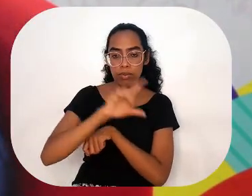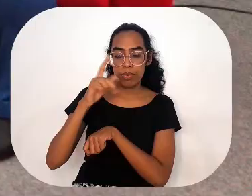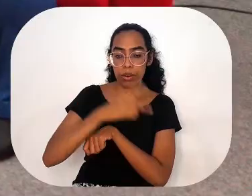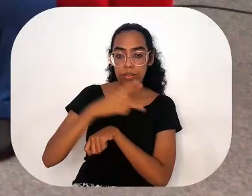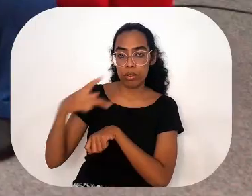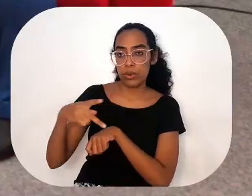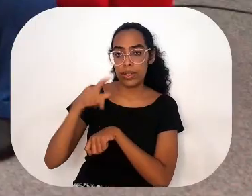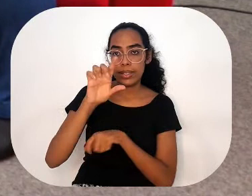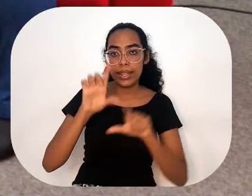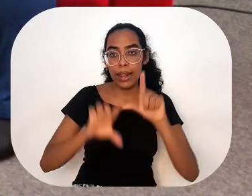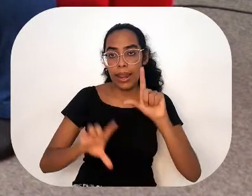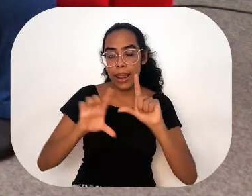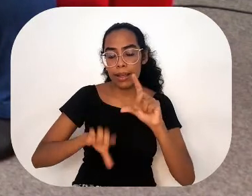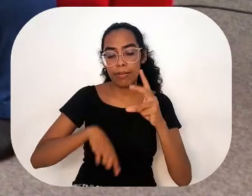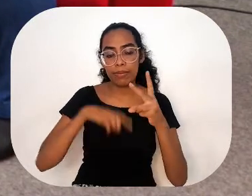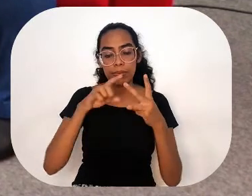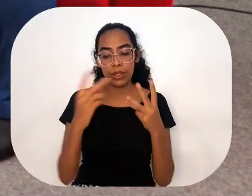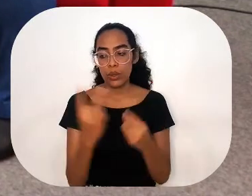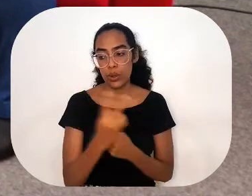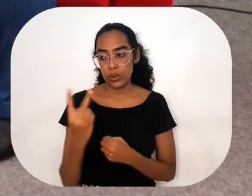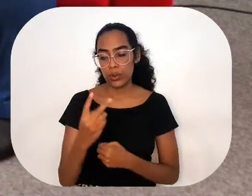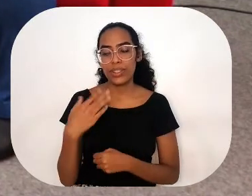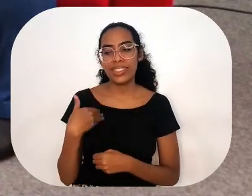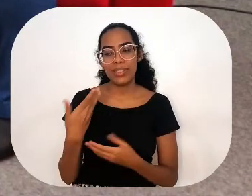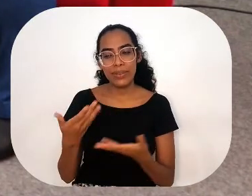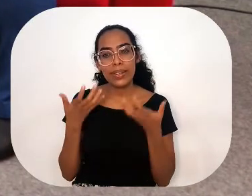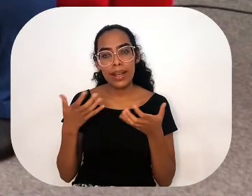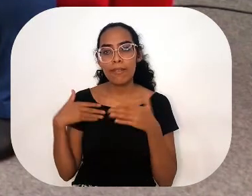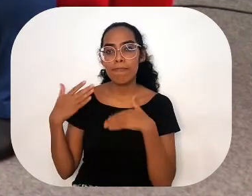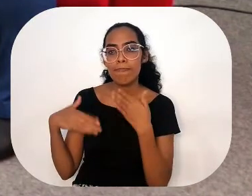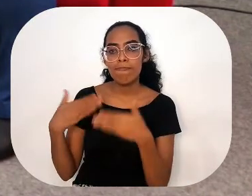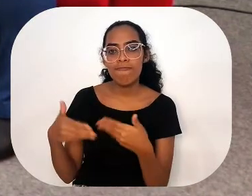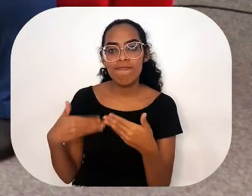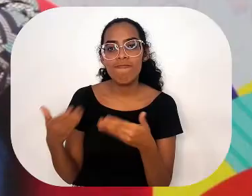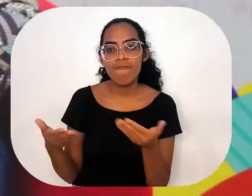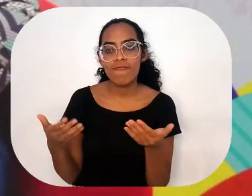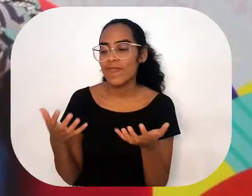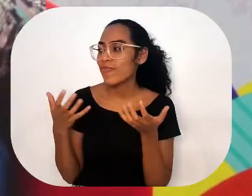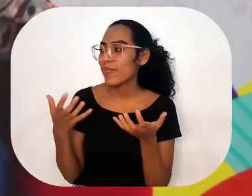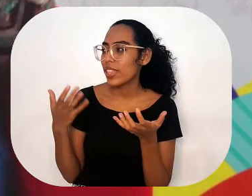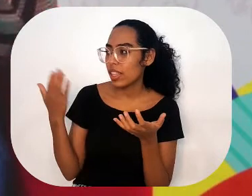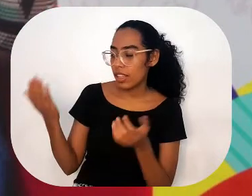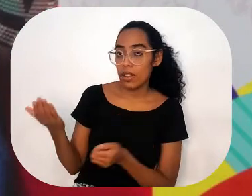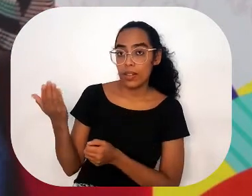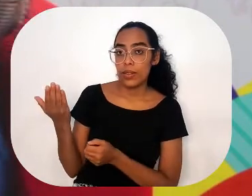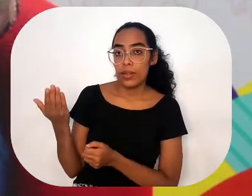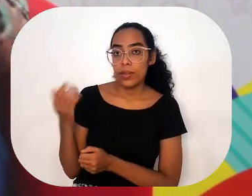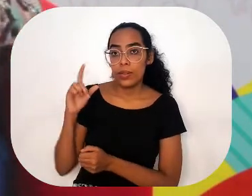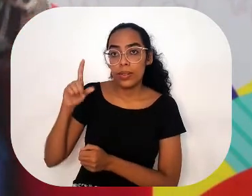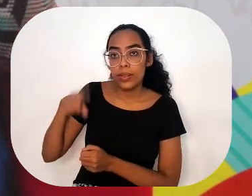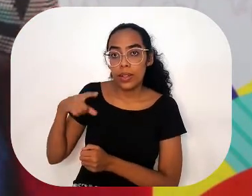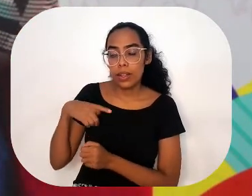letra C nós dois da geografia e das Ciências Sociais para fazer esse debate e a gente quer dar continuidade a isso né